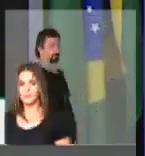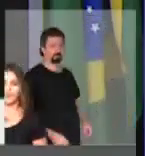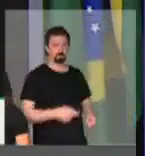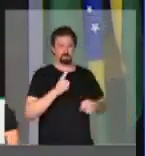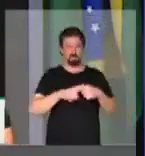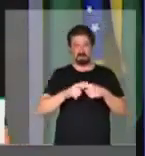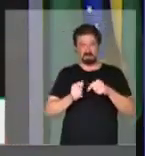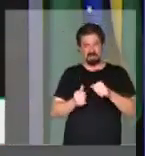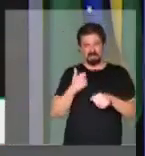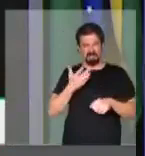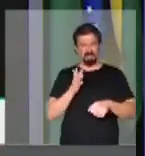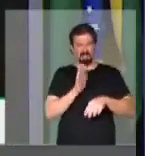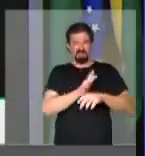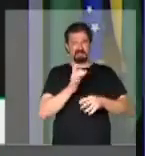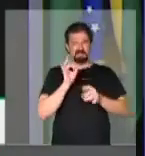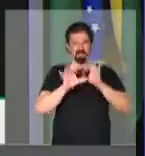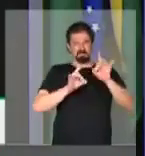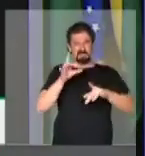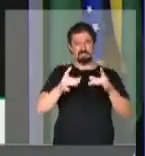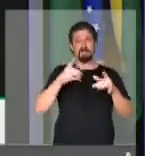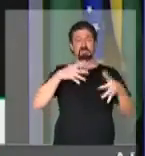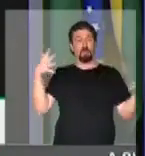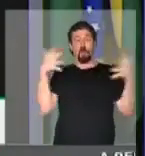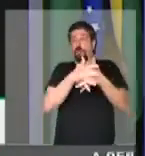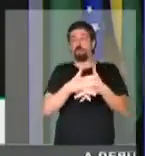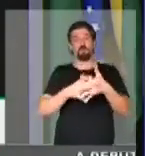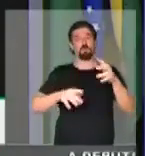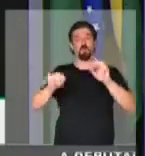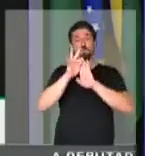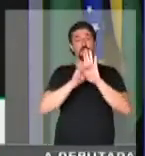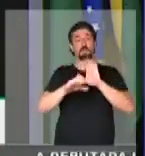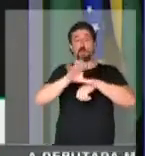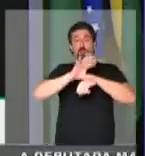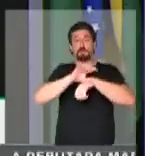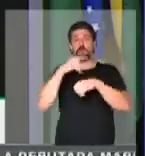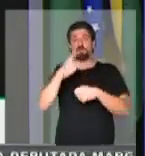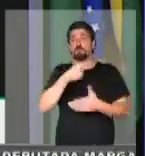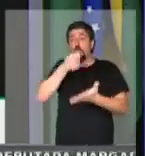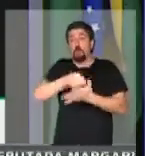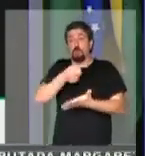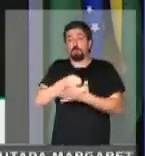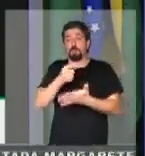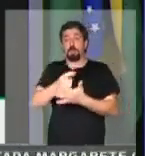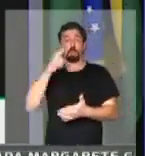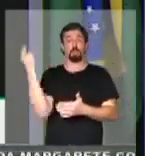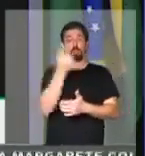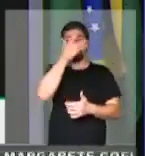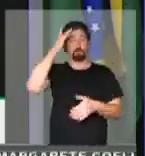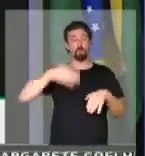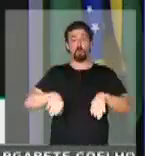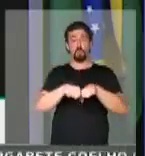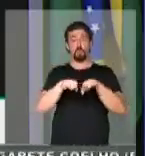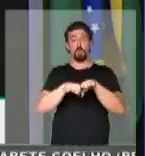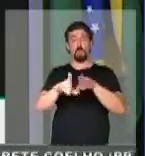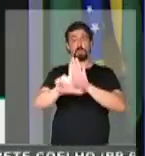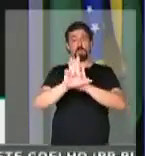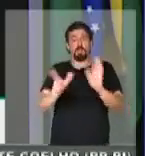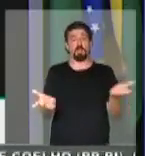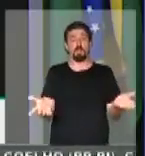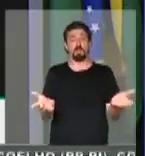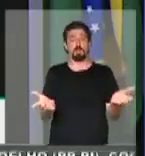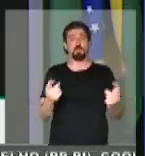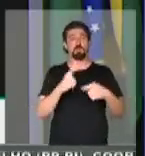Público tenham um benefício conflitante com o texto constitucional que define que todos são iguais perante a